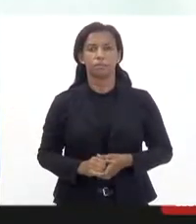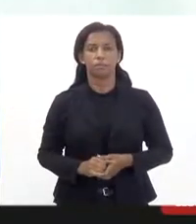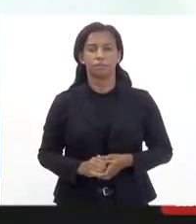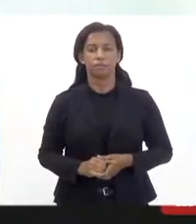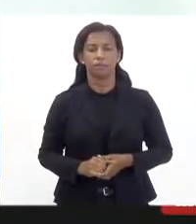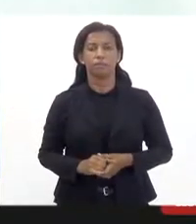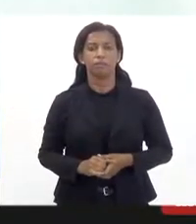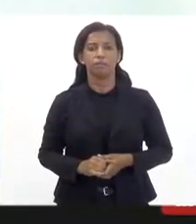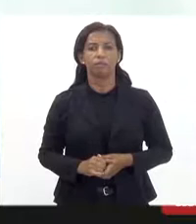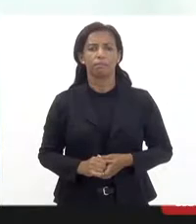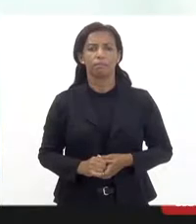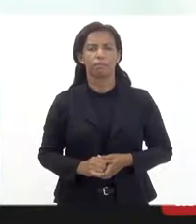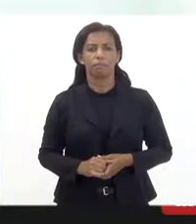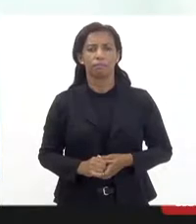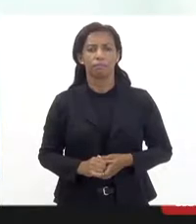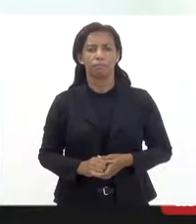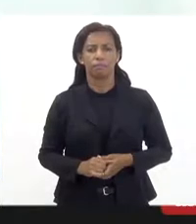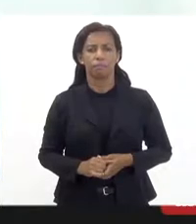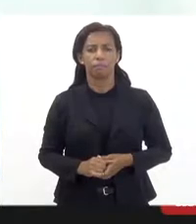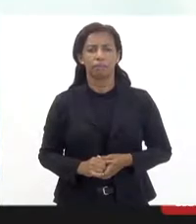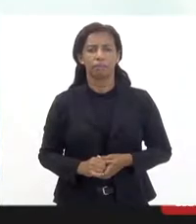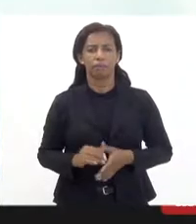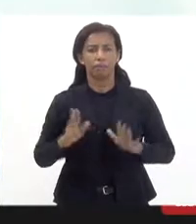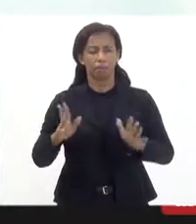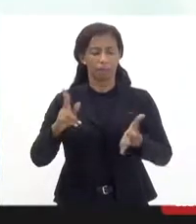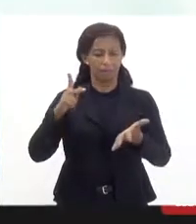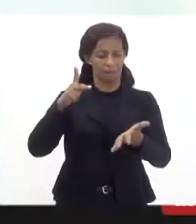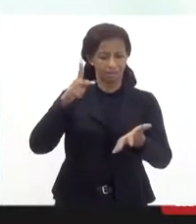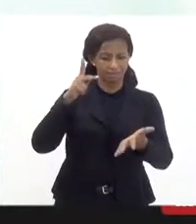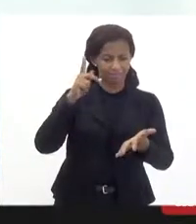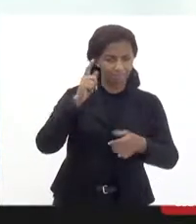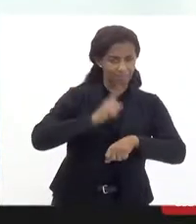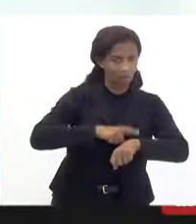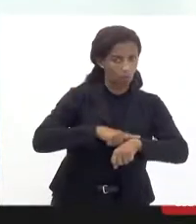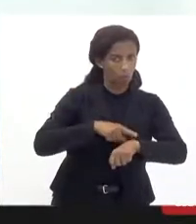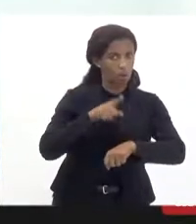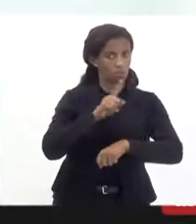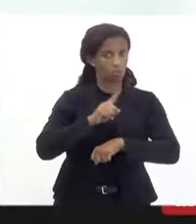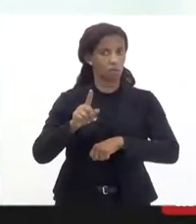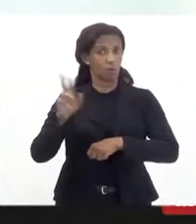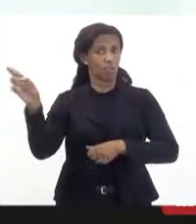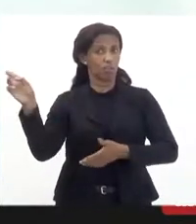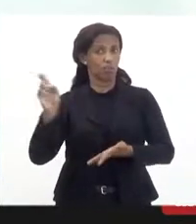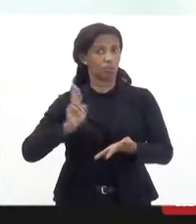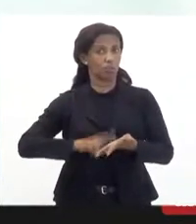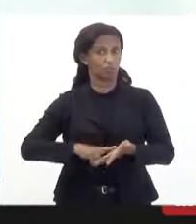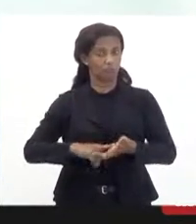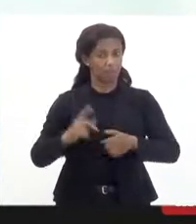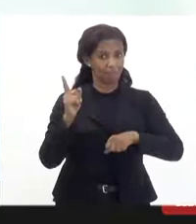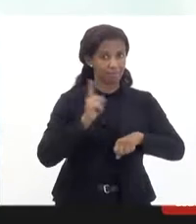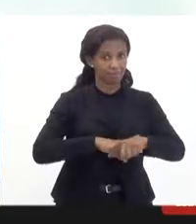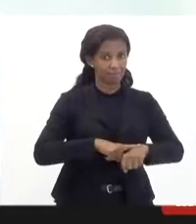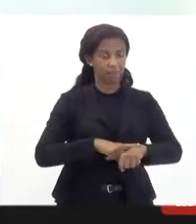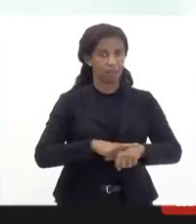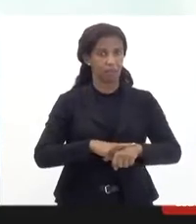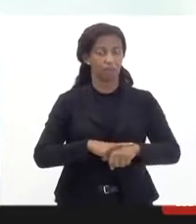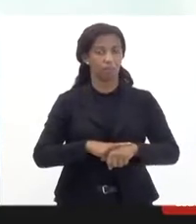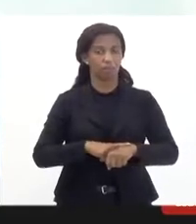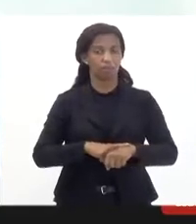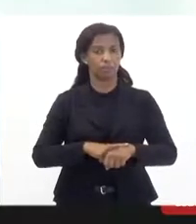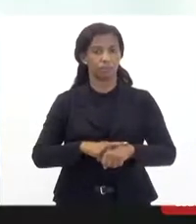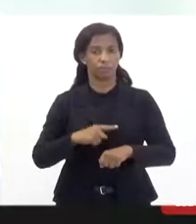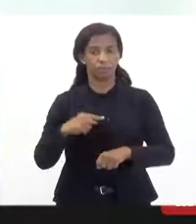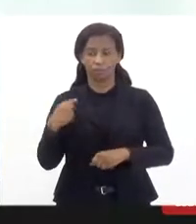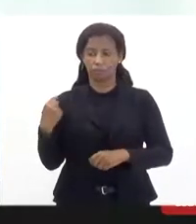para exatamente não responder a tempo, né, aos autos